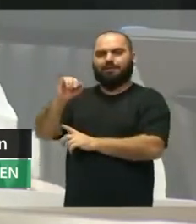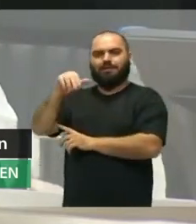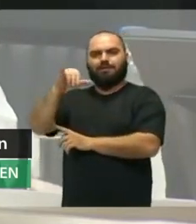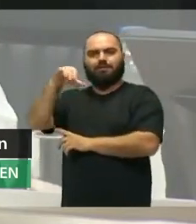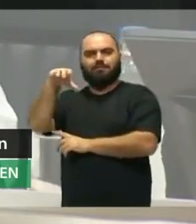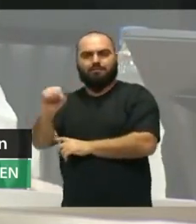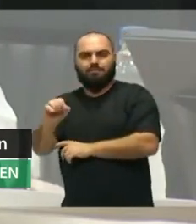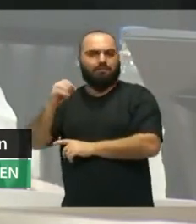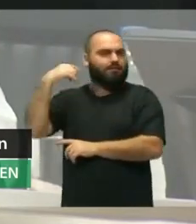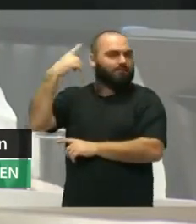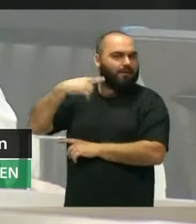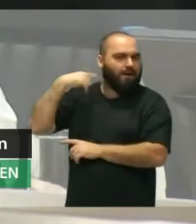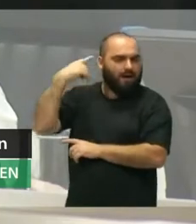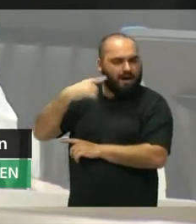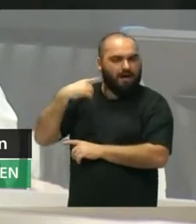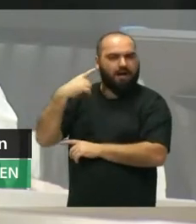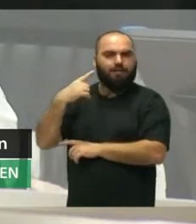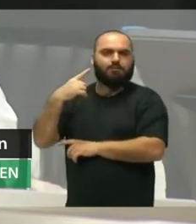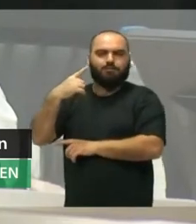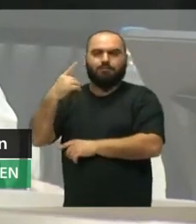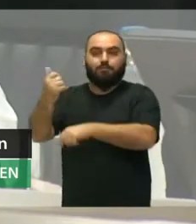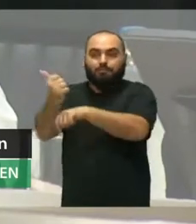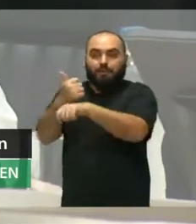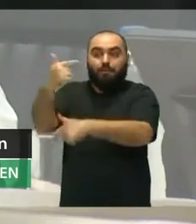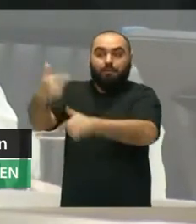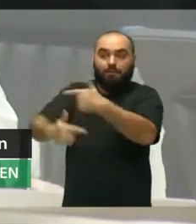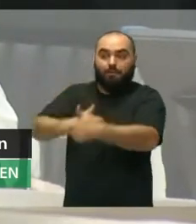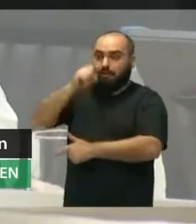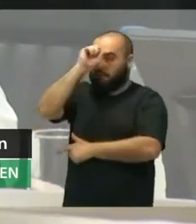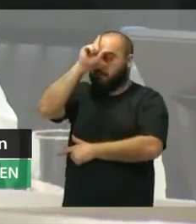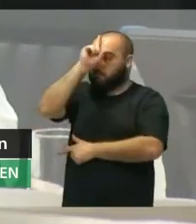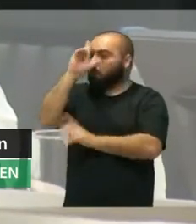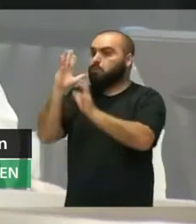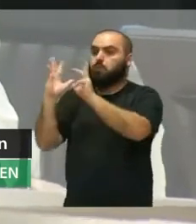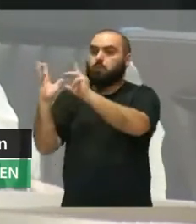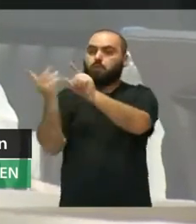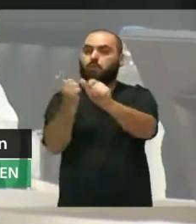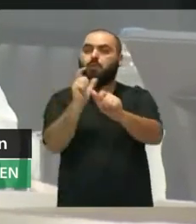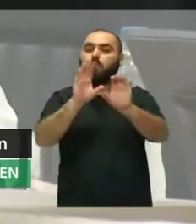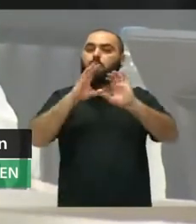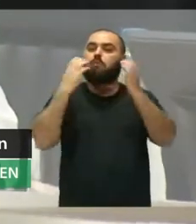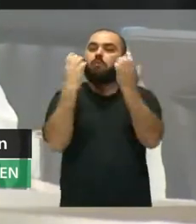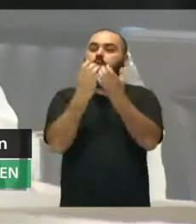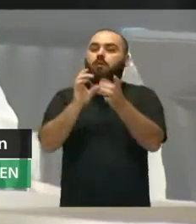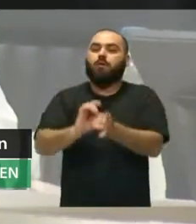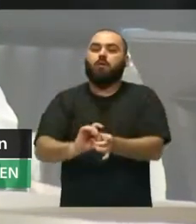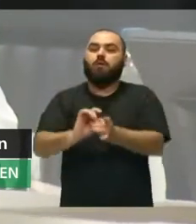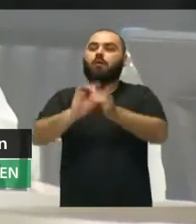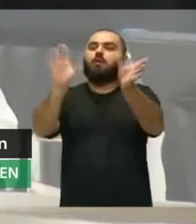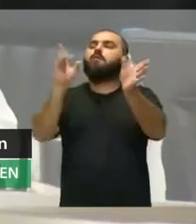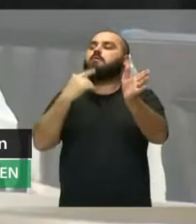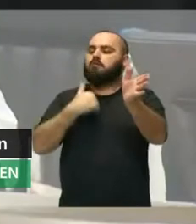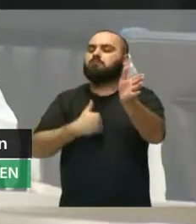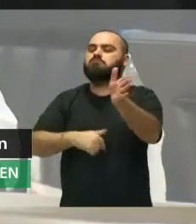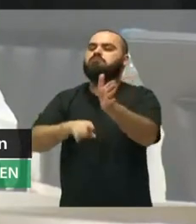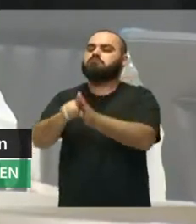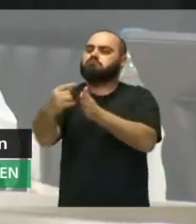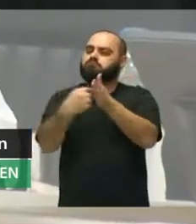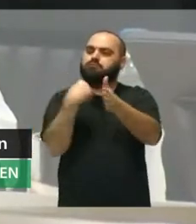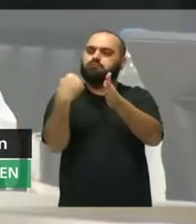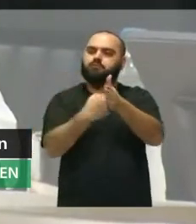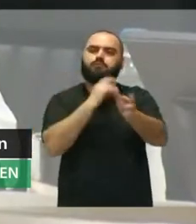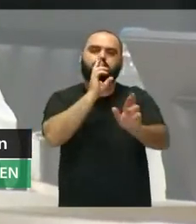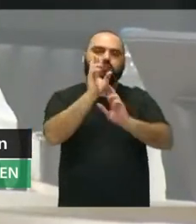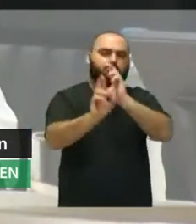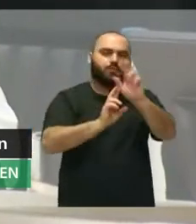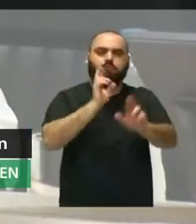as irmãs que trabalham no hospital. Estamos todos aqui à disposição da comunidade para responder às perguntas que, porventura, quiserem nos